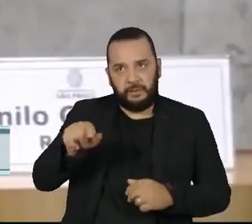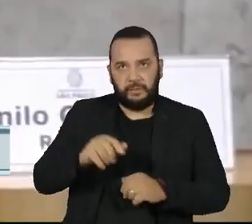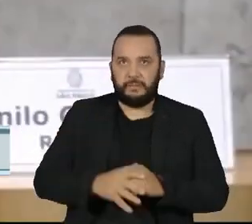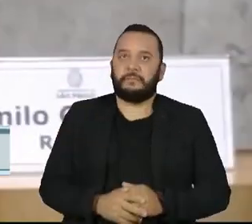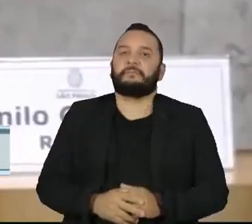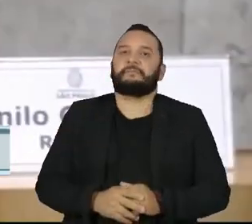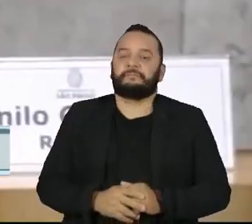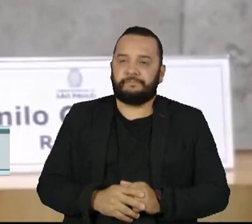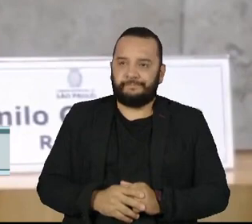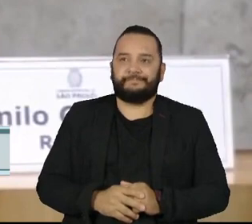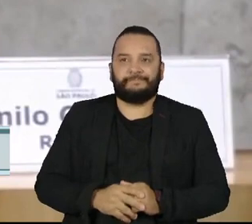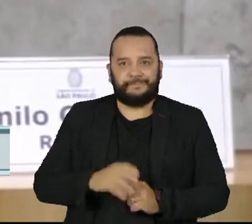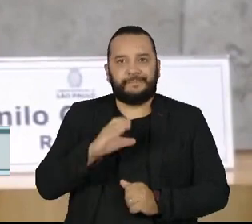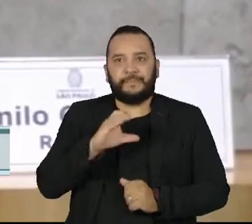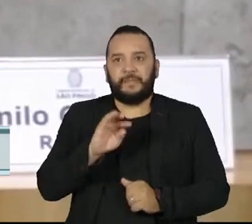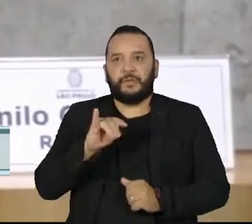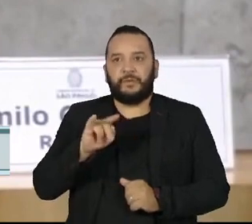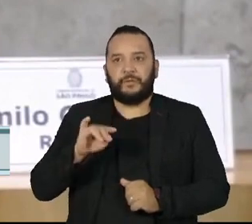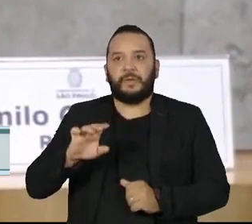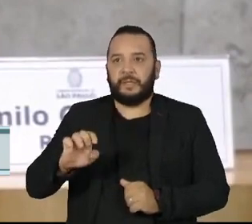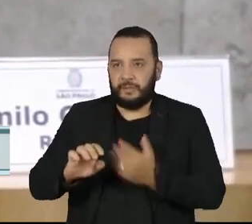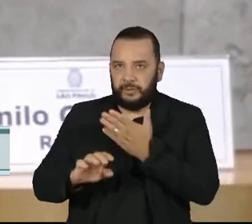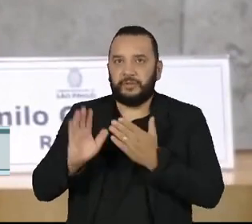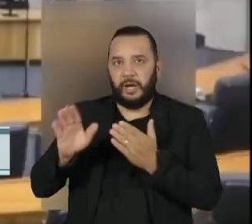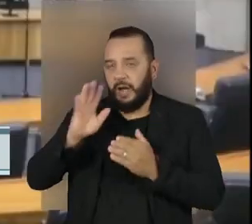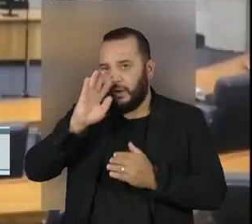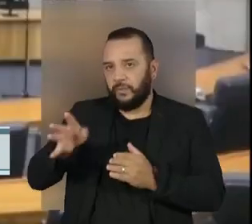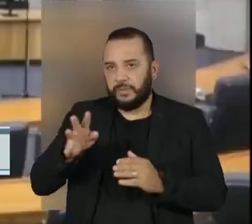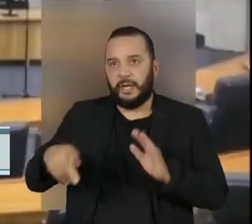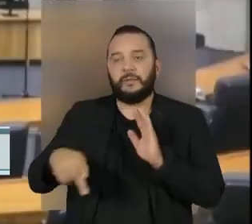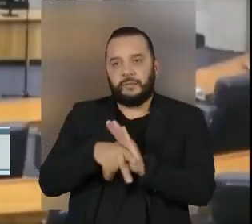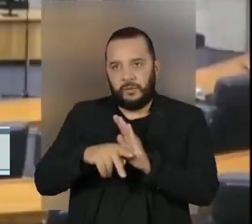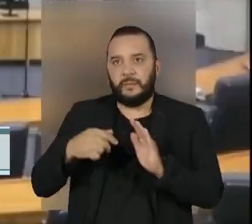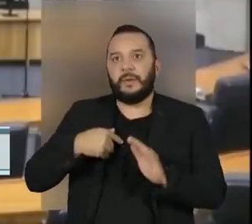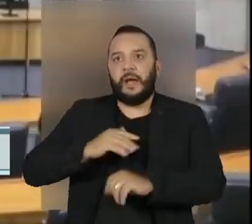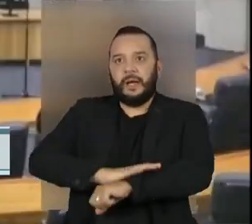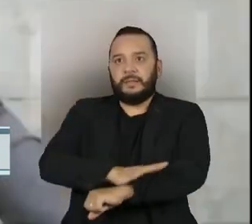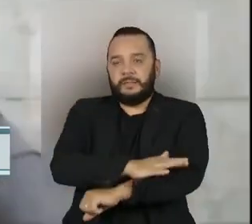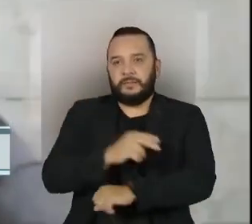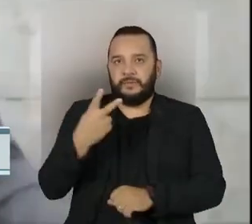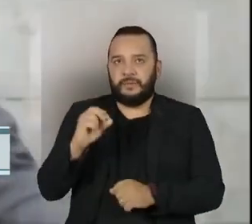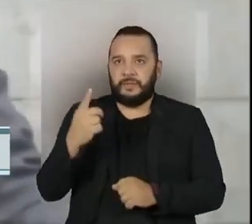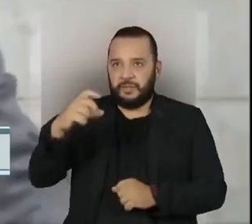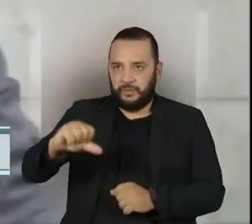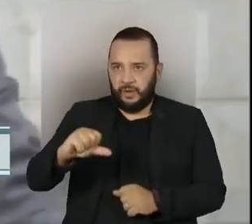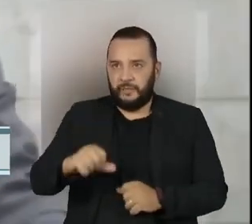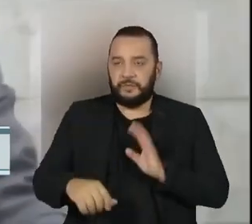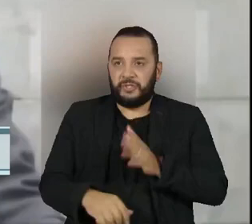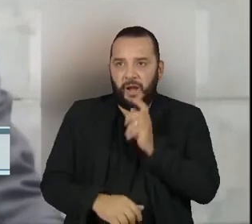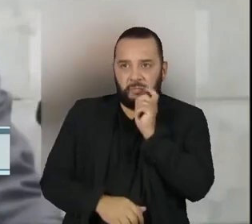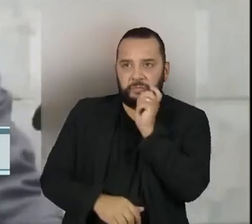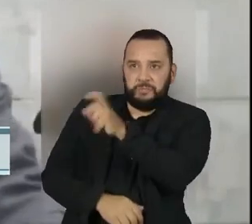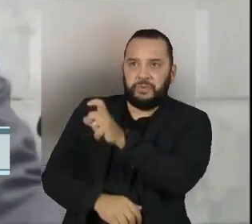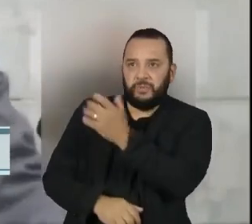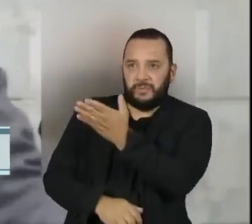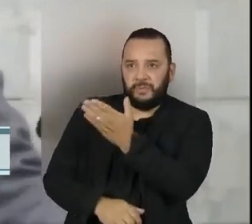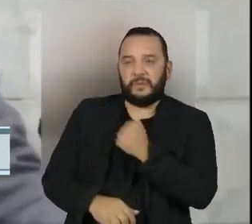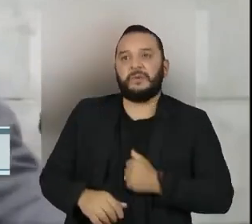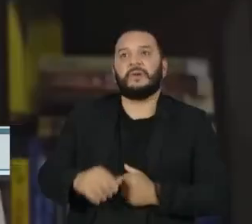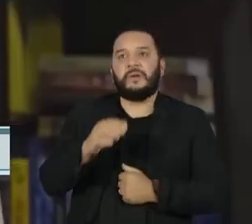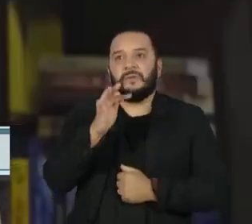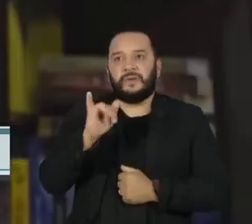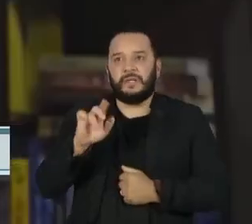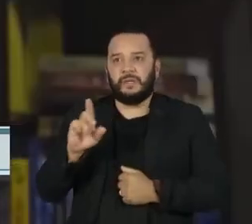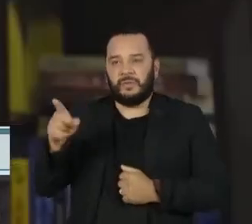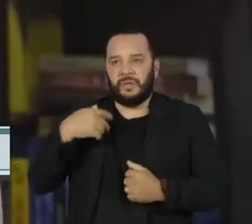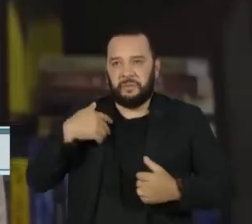cristófono já tinha sido acusado por racismo em 2019 quando chamou o vereador Fernando Holiday